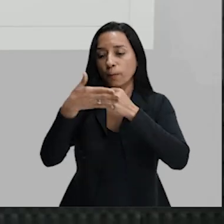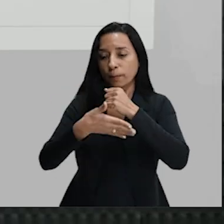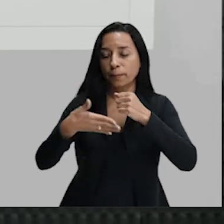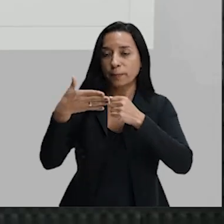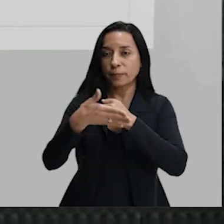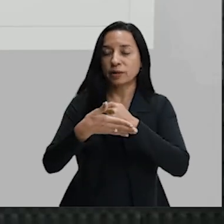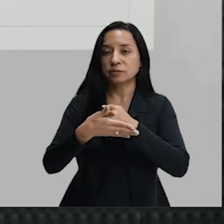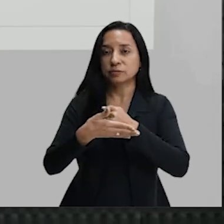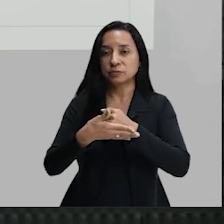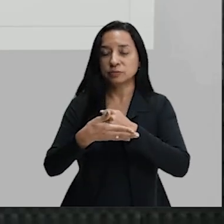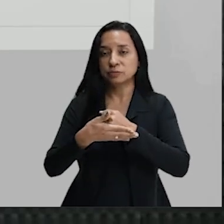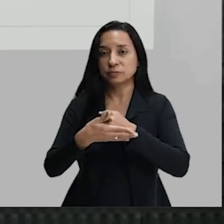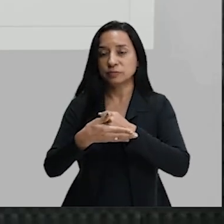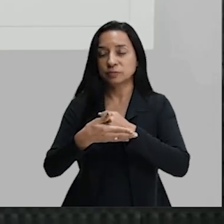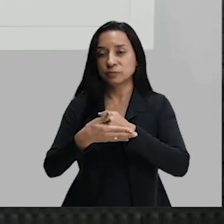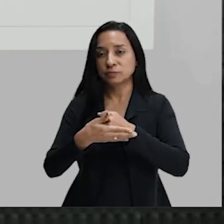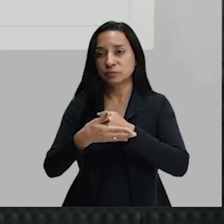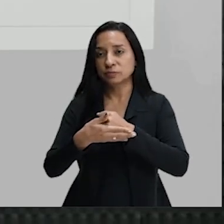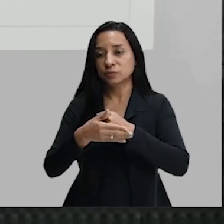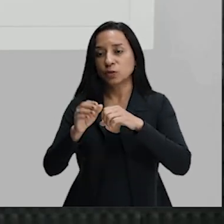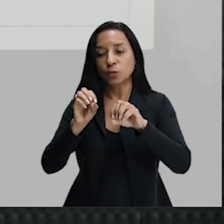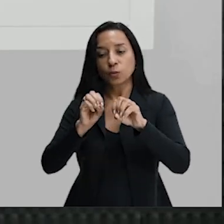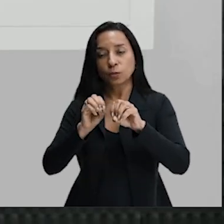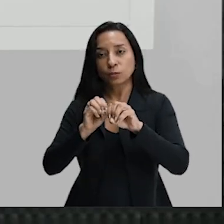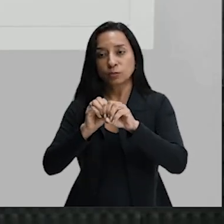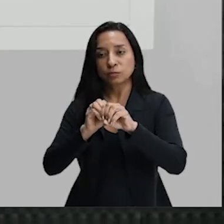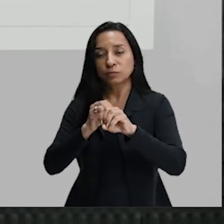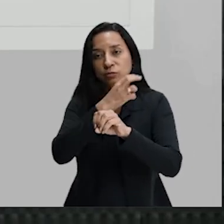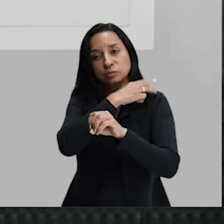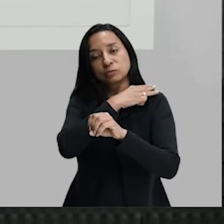básico possível, tá? O nosso ensino médio, ele